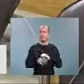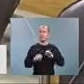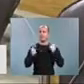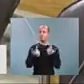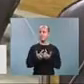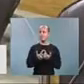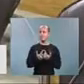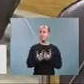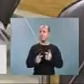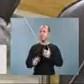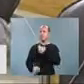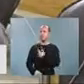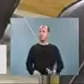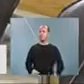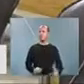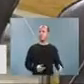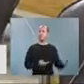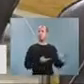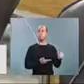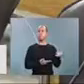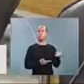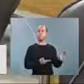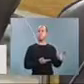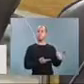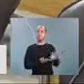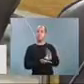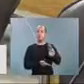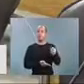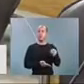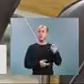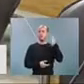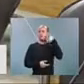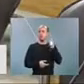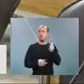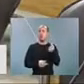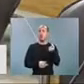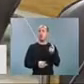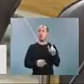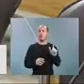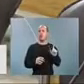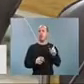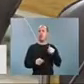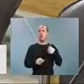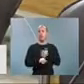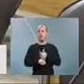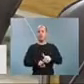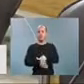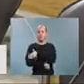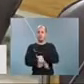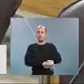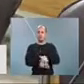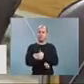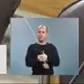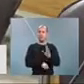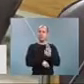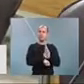que o governo teria tirado não sei quantos milhões para fazer o tapa-buraco das estradas do